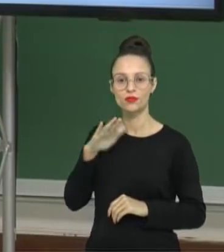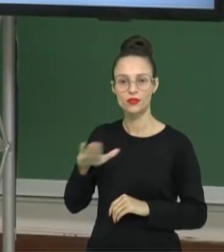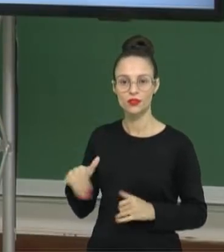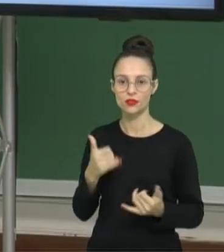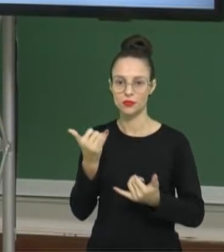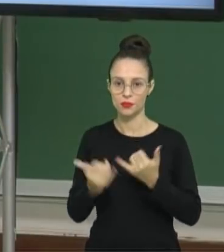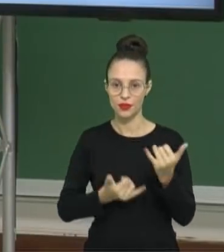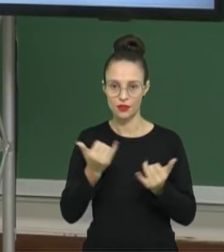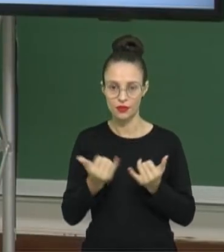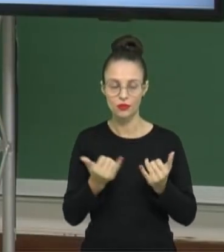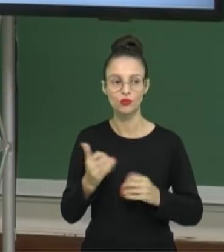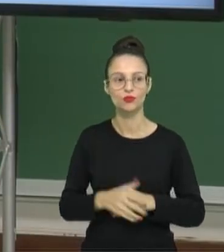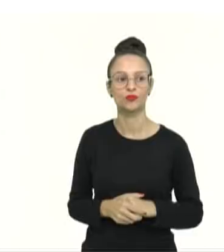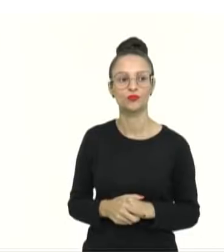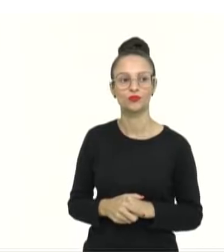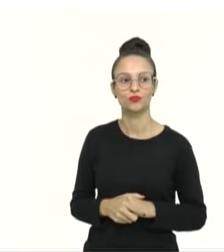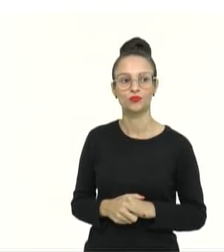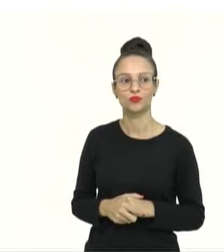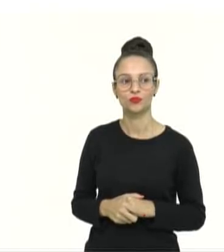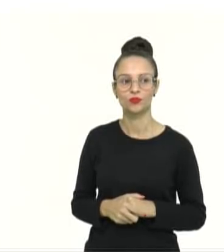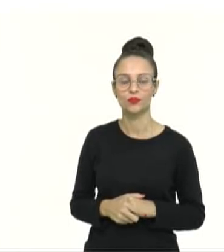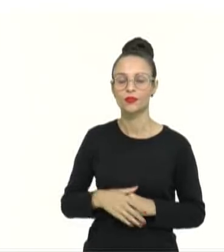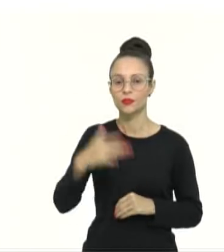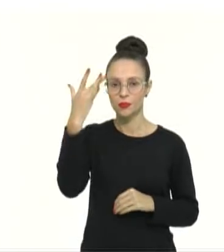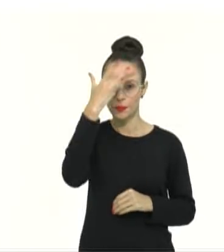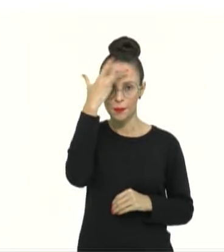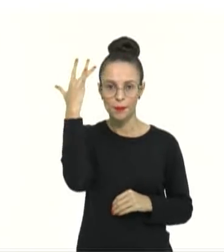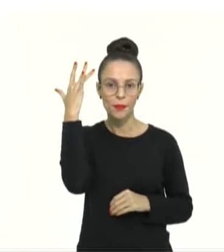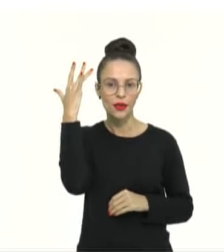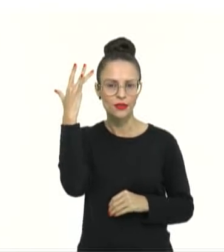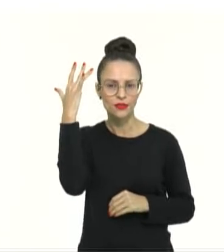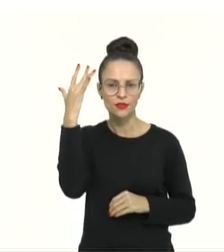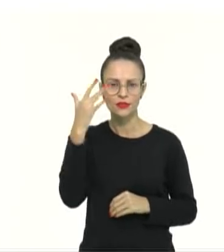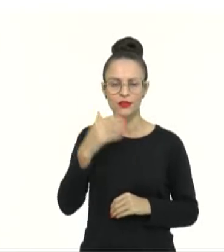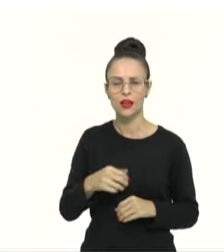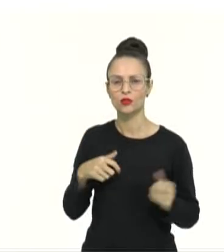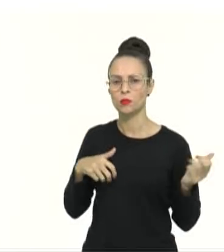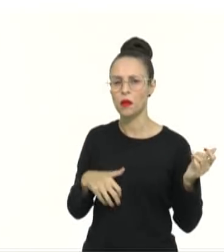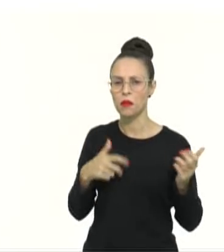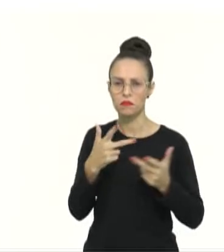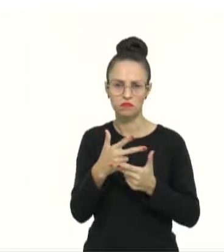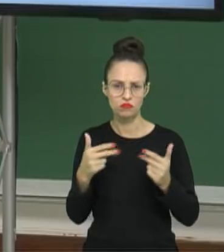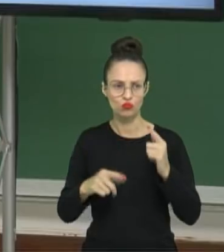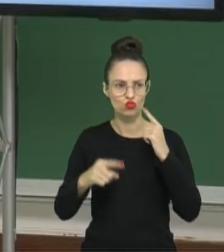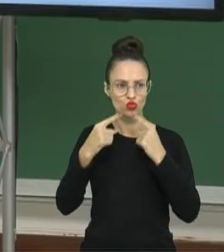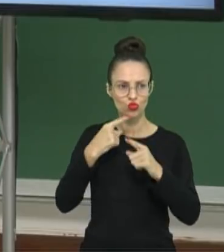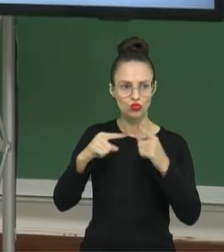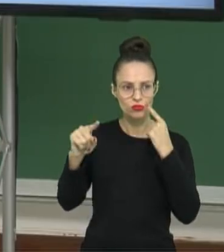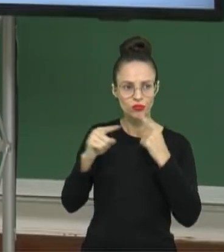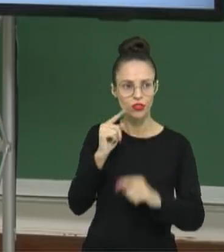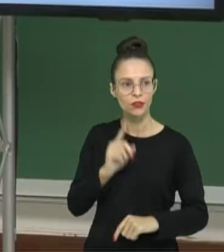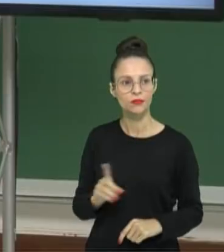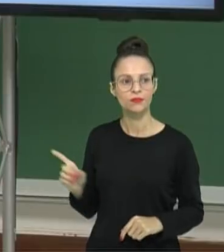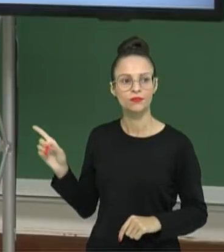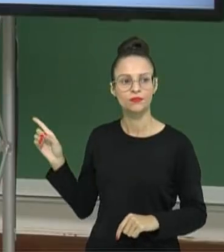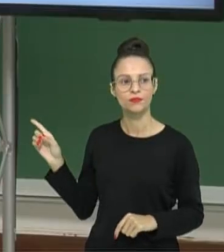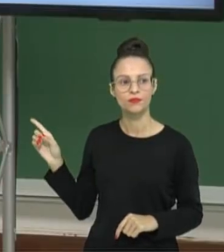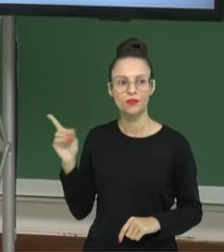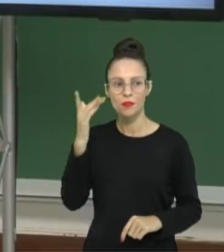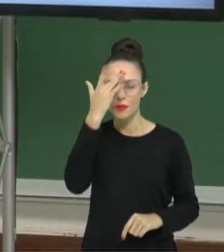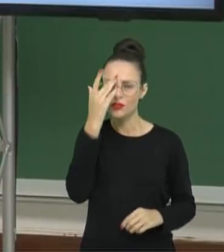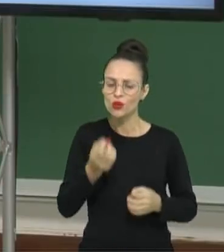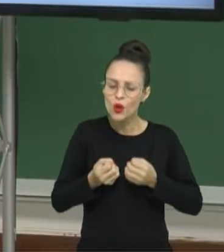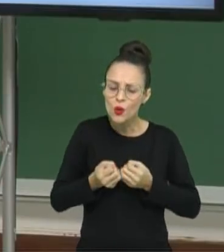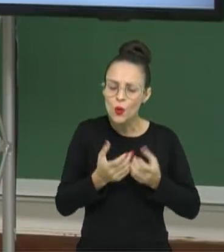brincando no parquinho, nós temos uma pessoa tocando um instrumento musical, nós temos uma pessoa